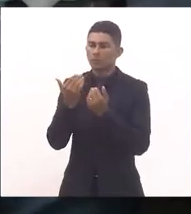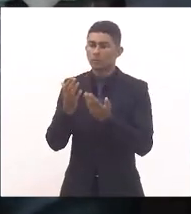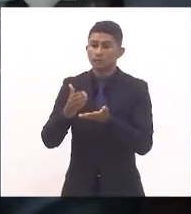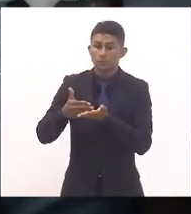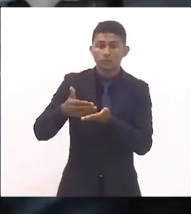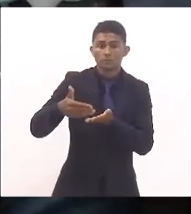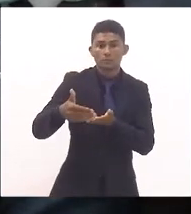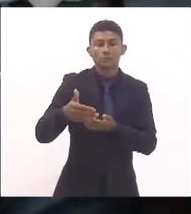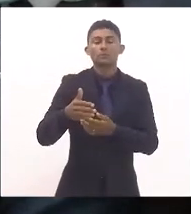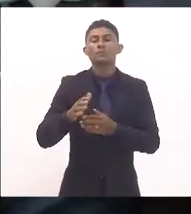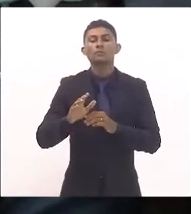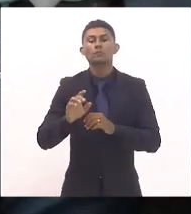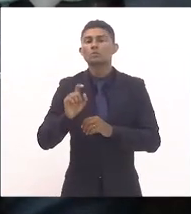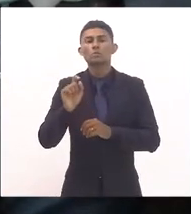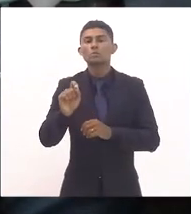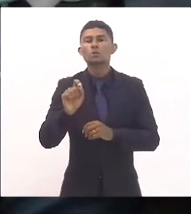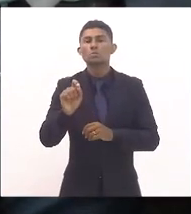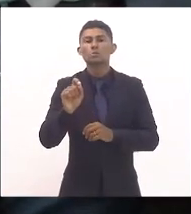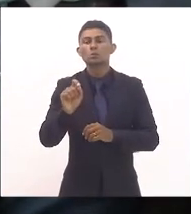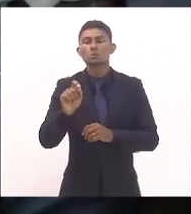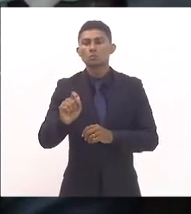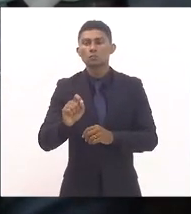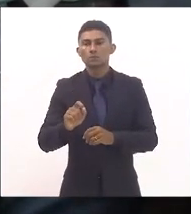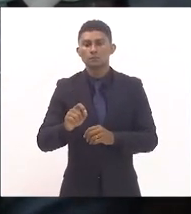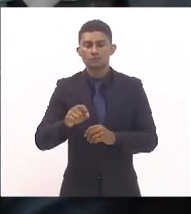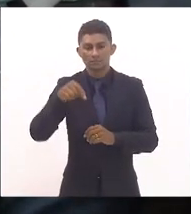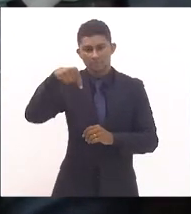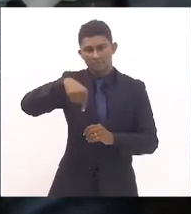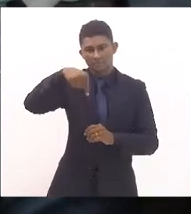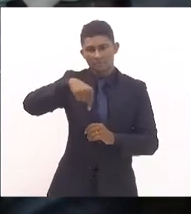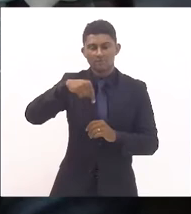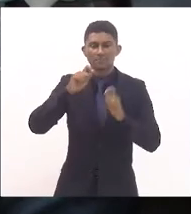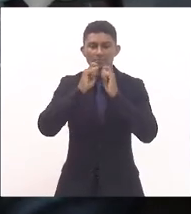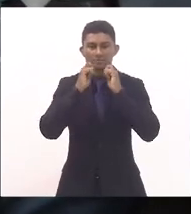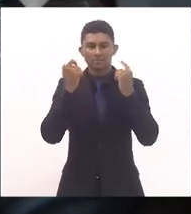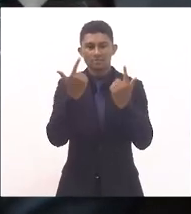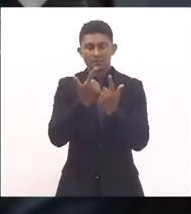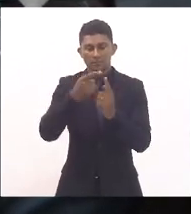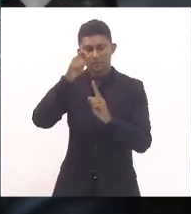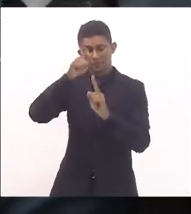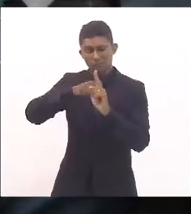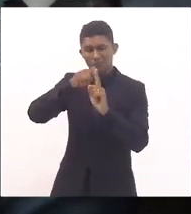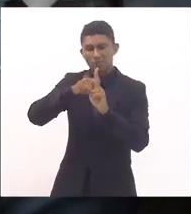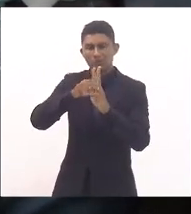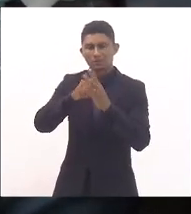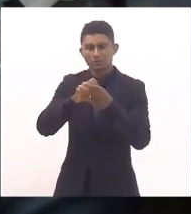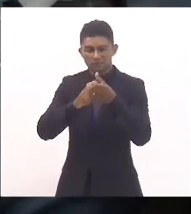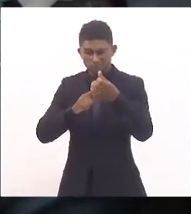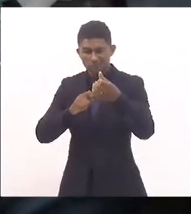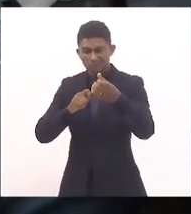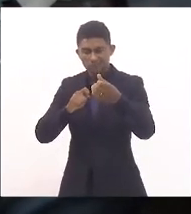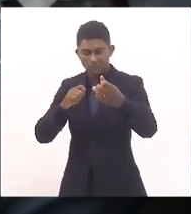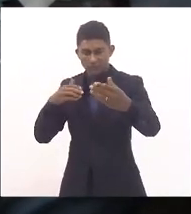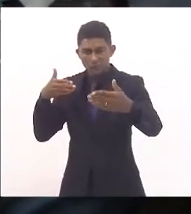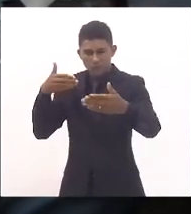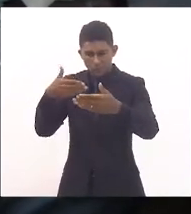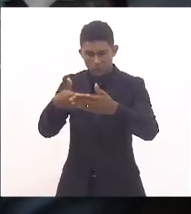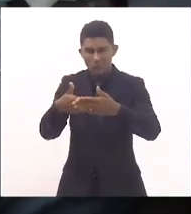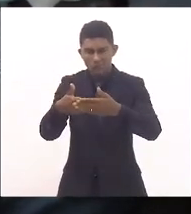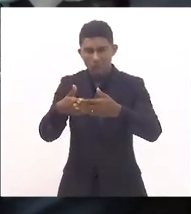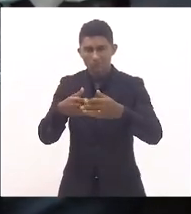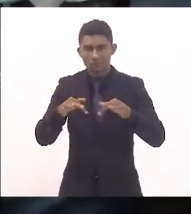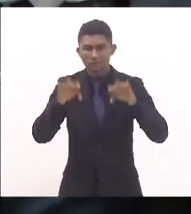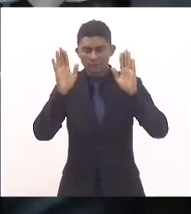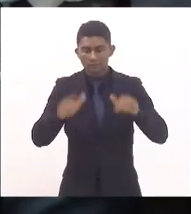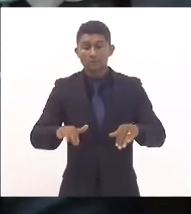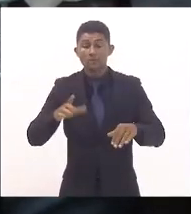os nossos últimos semestres aqui no na Assembleia Legislativa, e eu acho que é importante, mas estou aberto